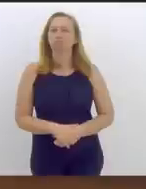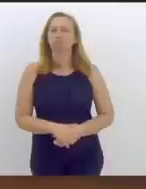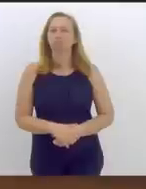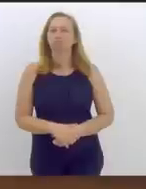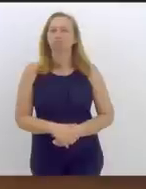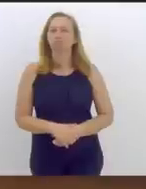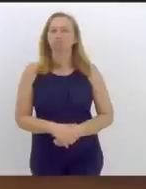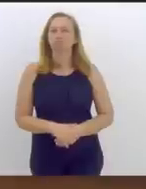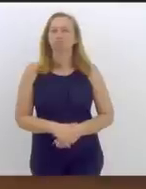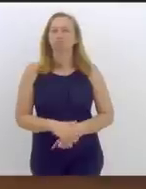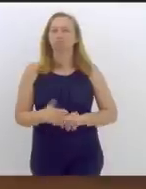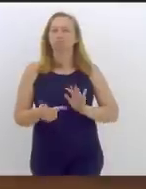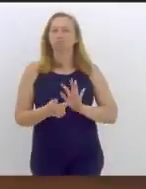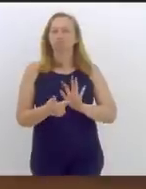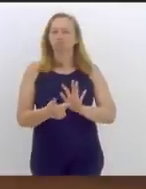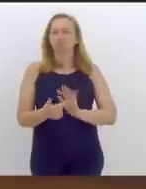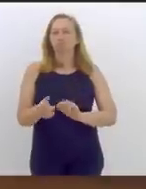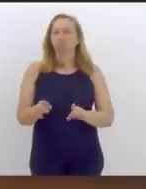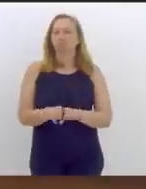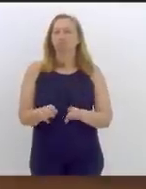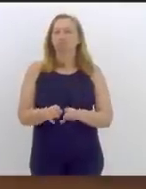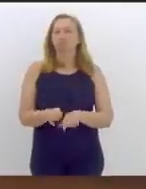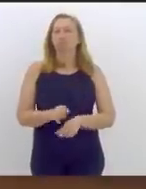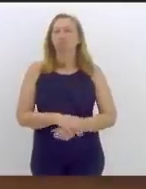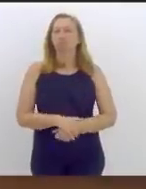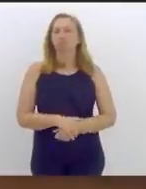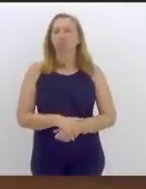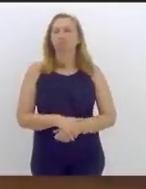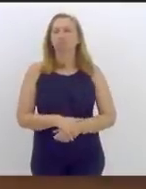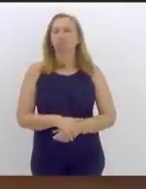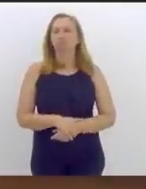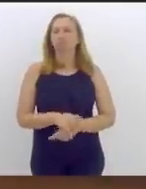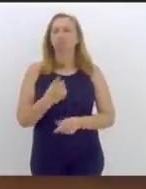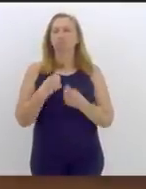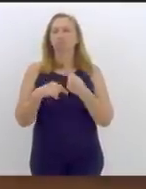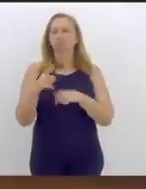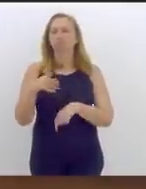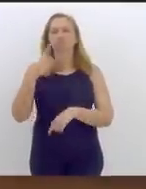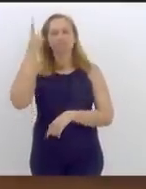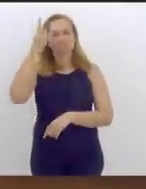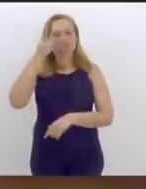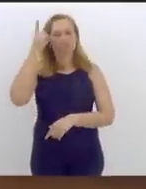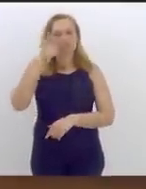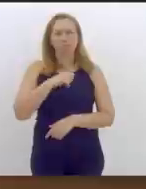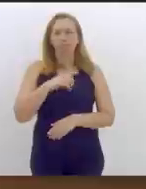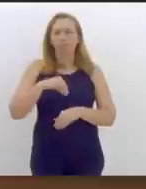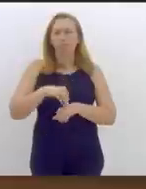só para mostrar que também por amigo aqui a vontade que nosso Parlamento temos nós fizemos uma indicação